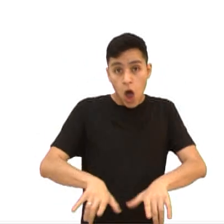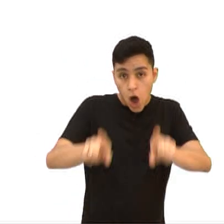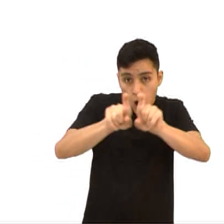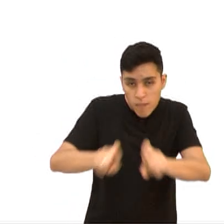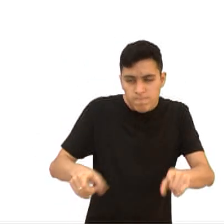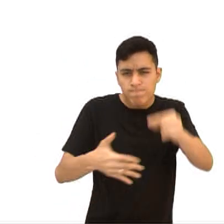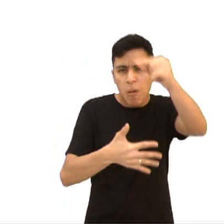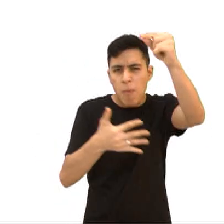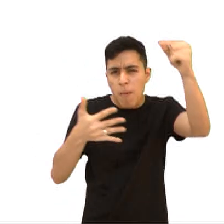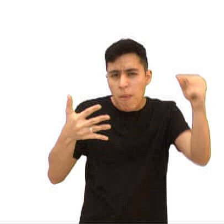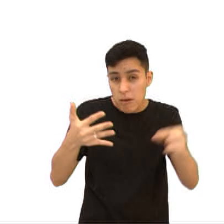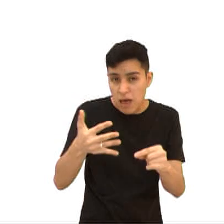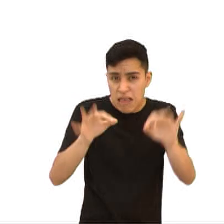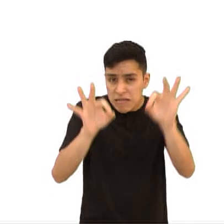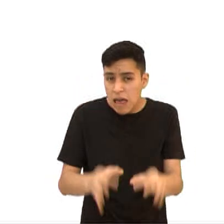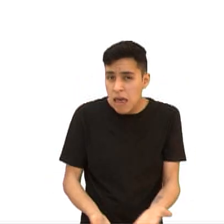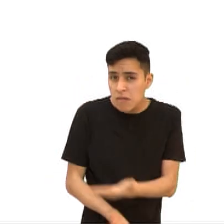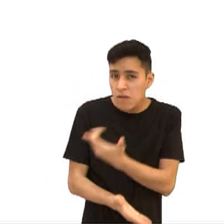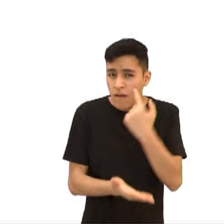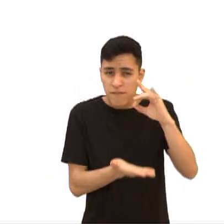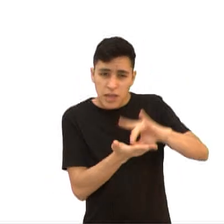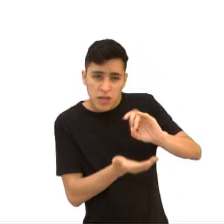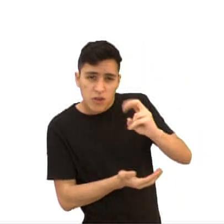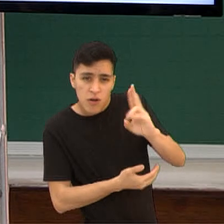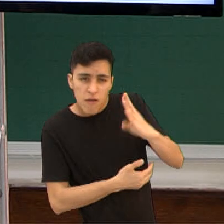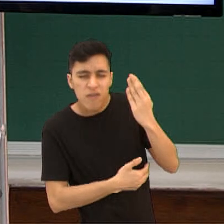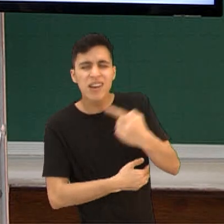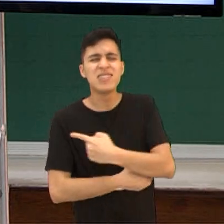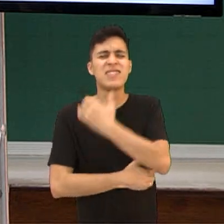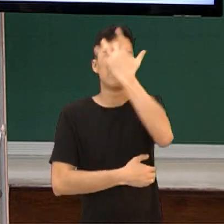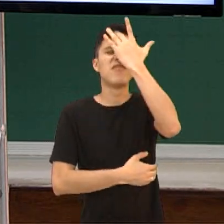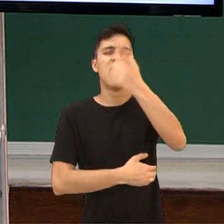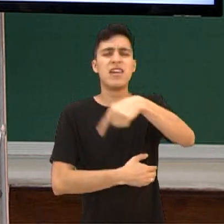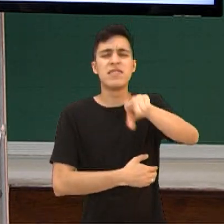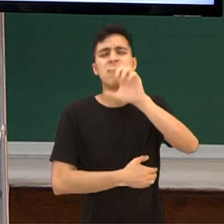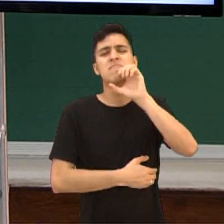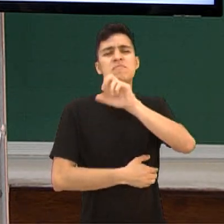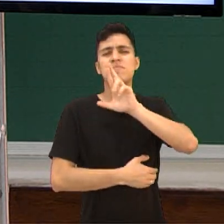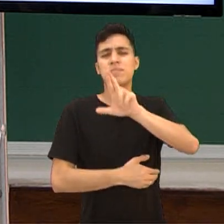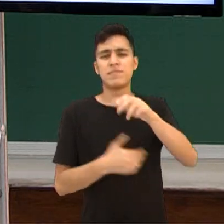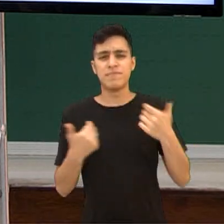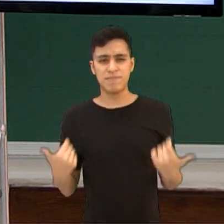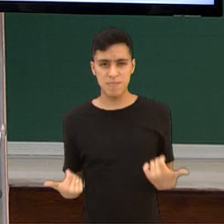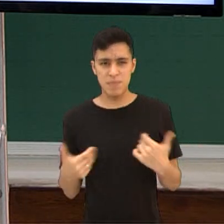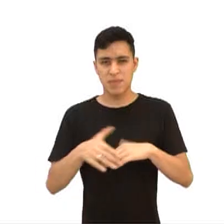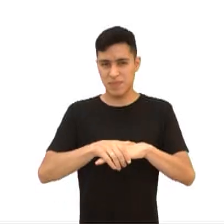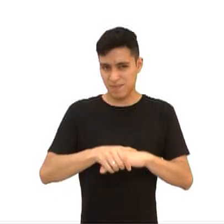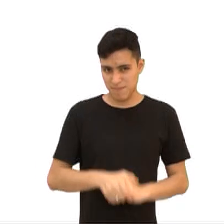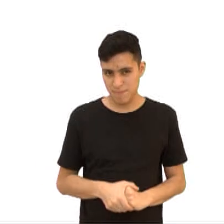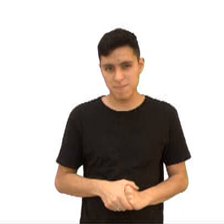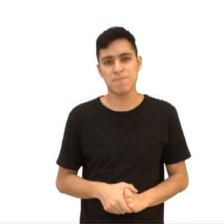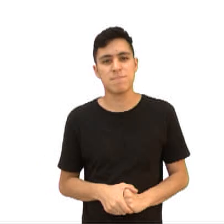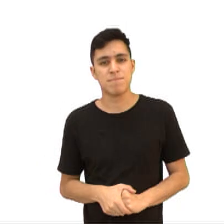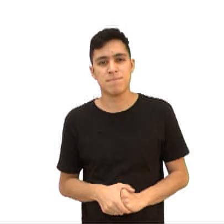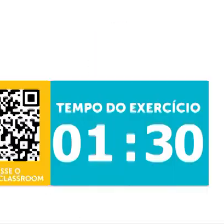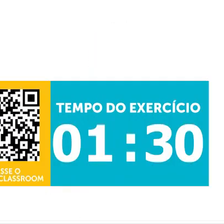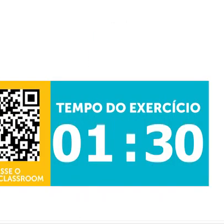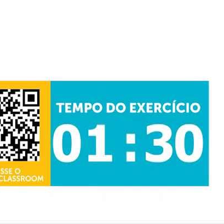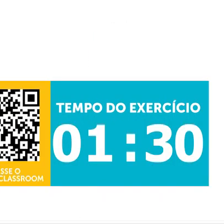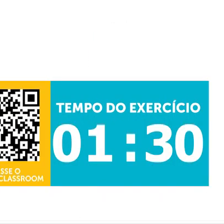entre tantas outras invenções? Verdadeiro ou falso? Essa está fácil, essa aqui, ó, bem rapidinho. A gente já volta.